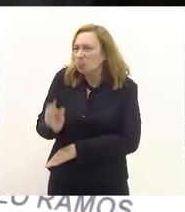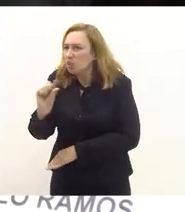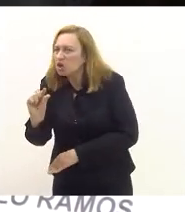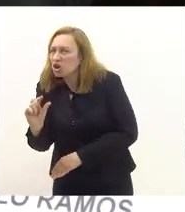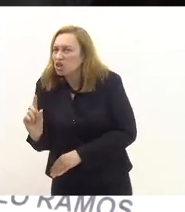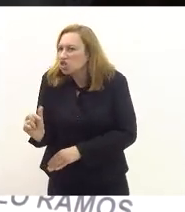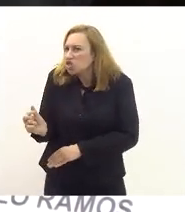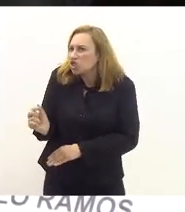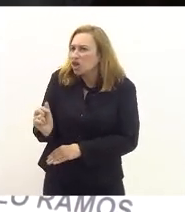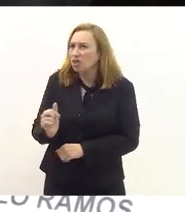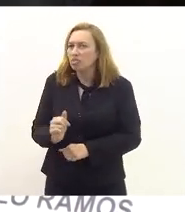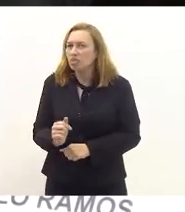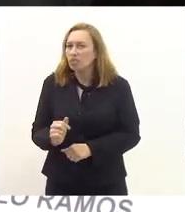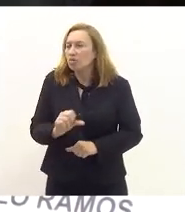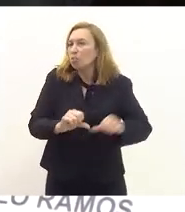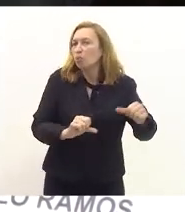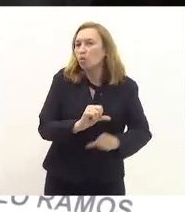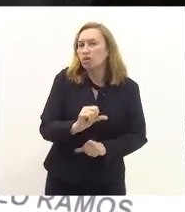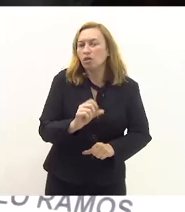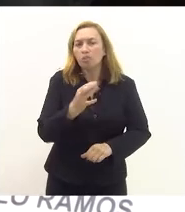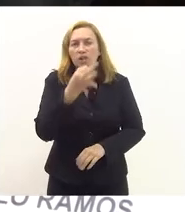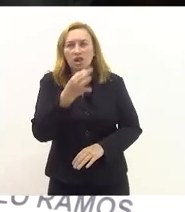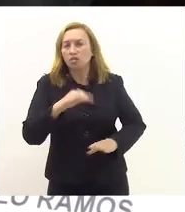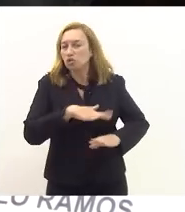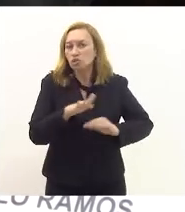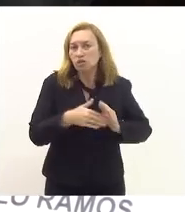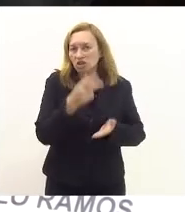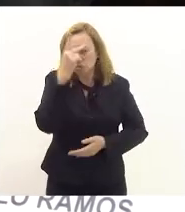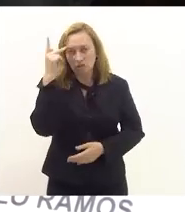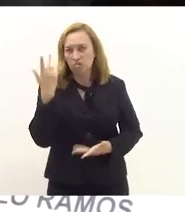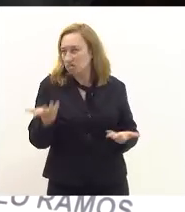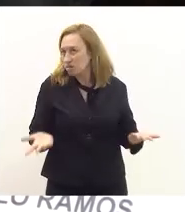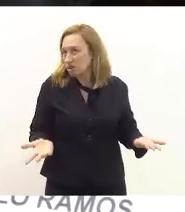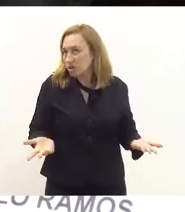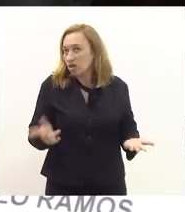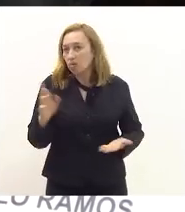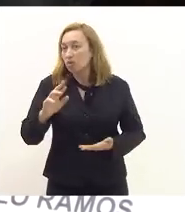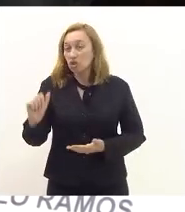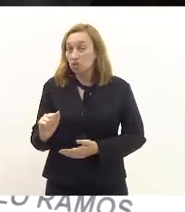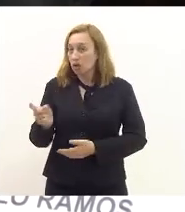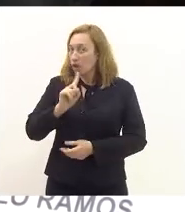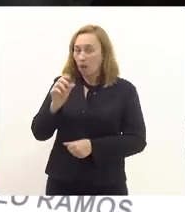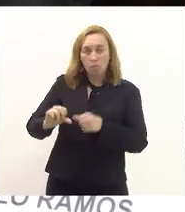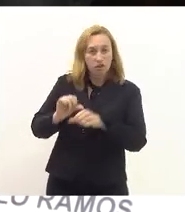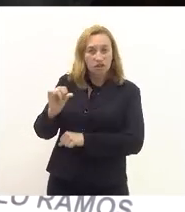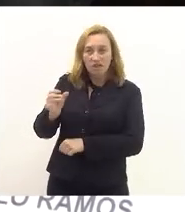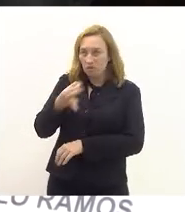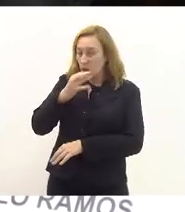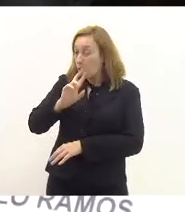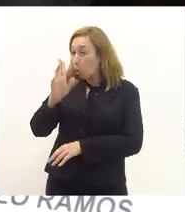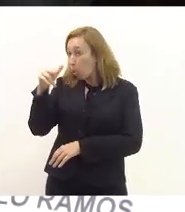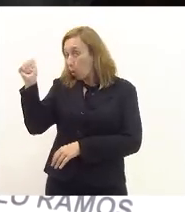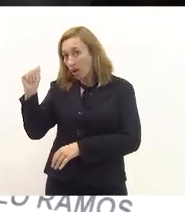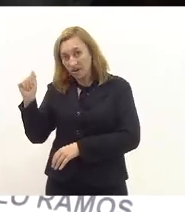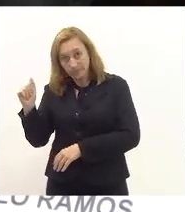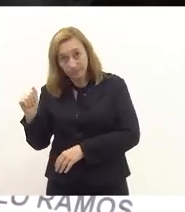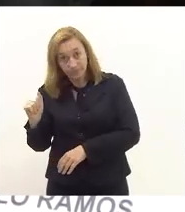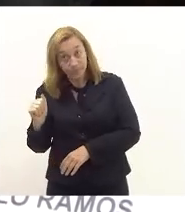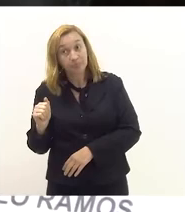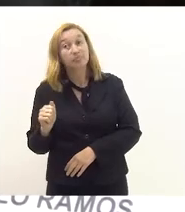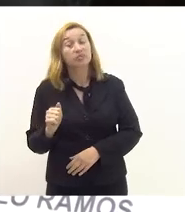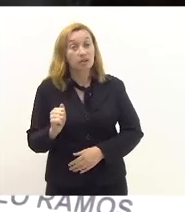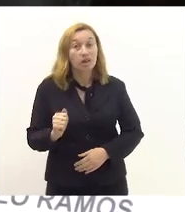os tostões, o cara muda a opinião de todo mundo. E o Brizola não mudava a opinião nunca. E isso